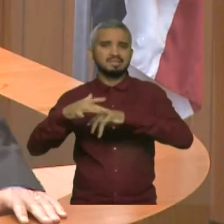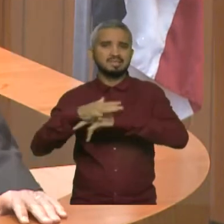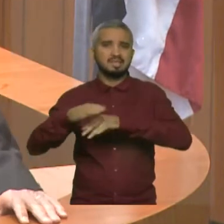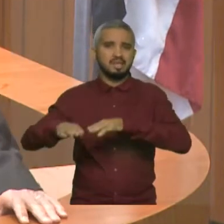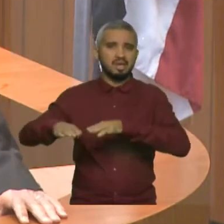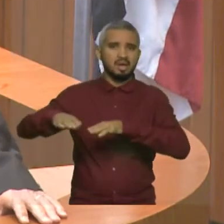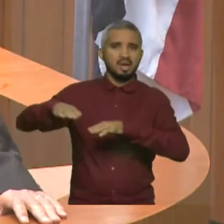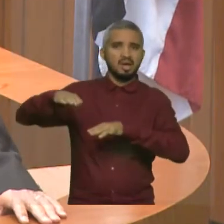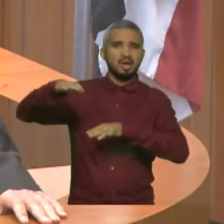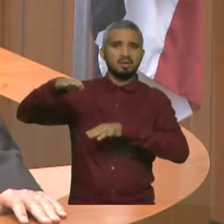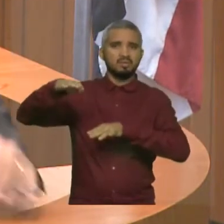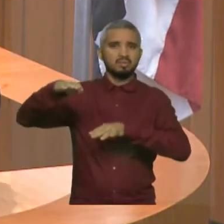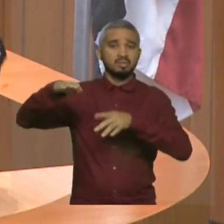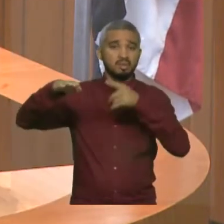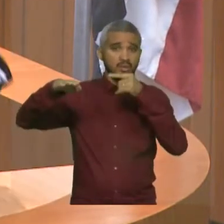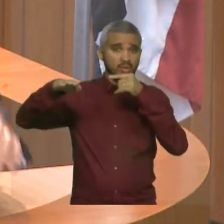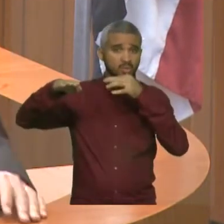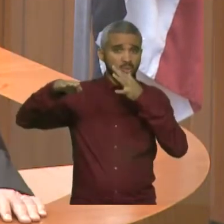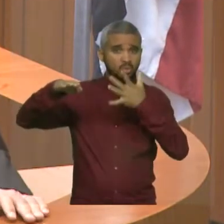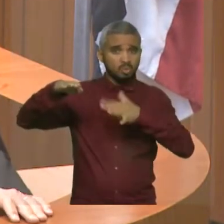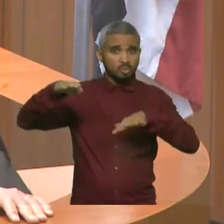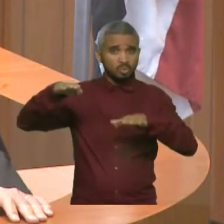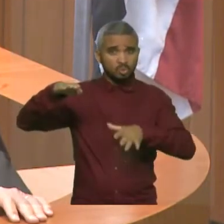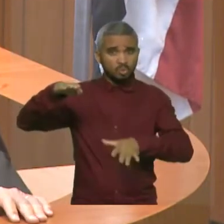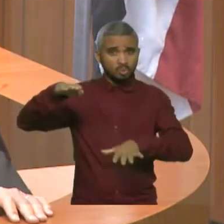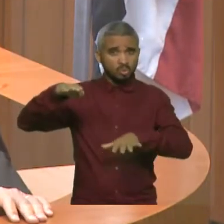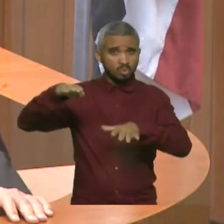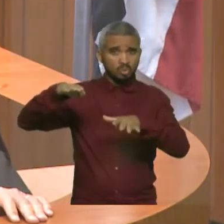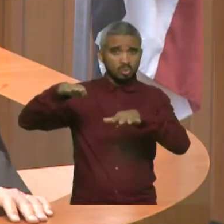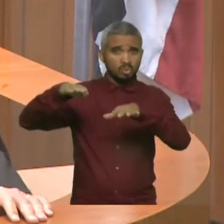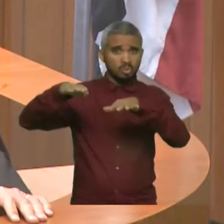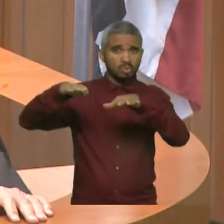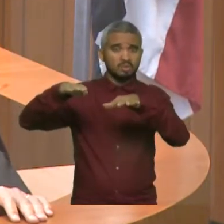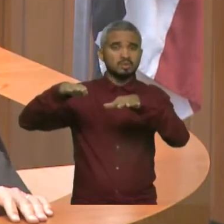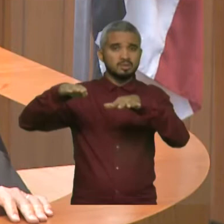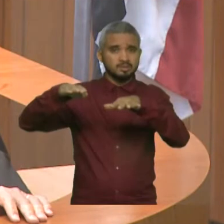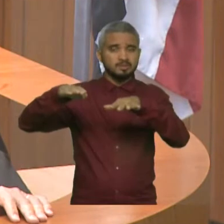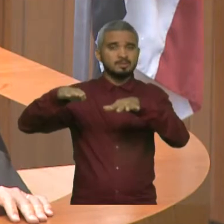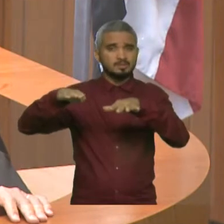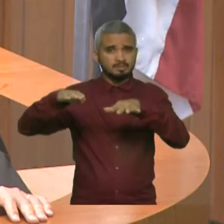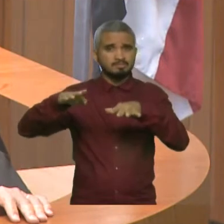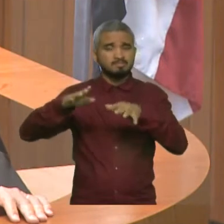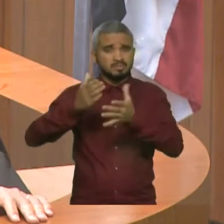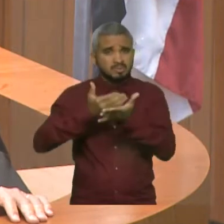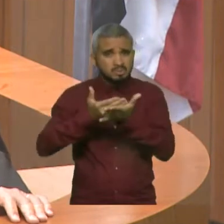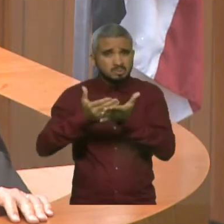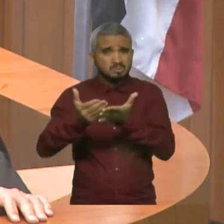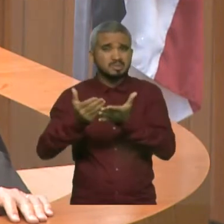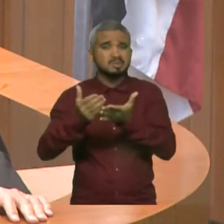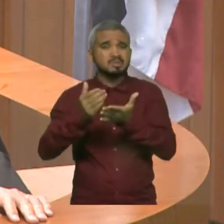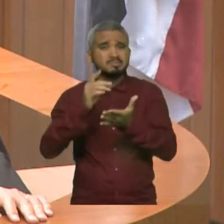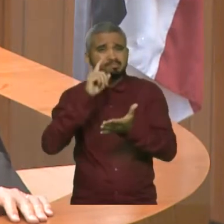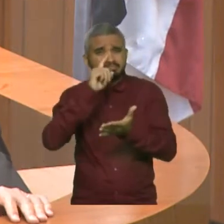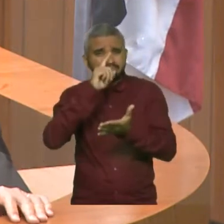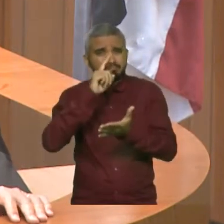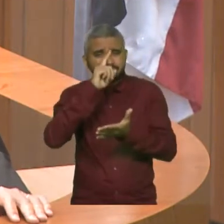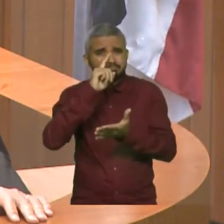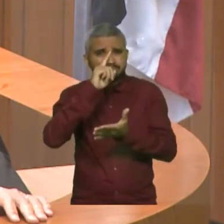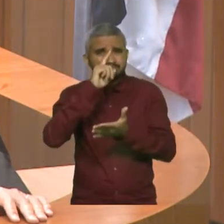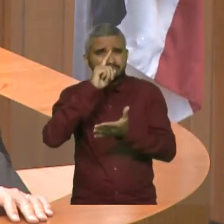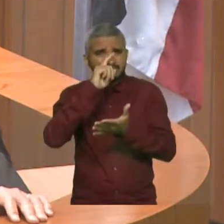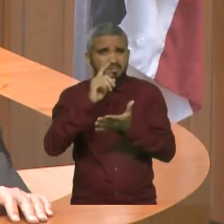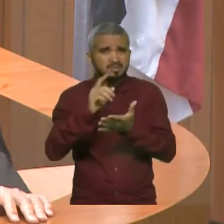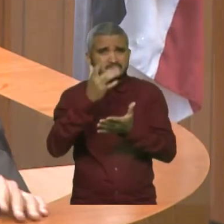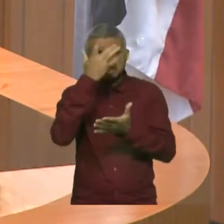volume aproximadamente 5 metros além do nível normal, já existe pessoas desabrigadas, já existem dezenas